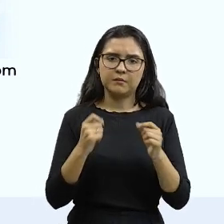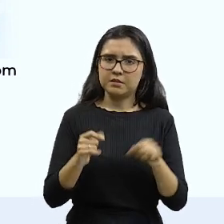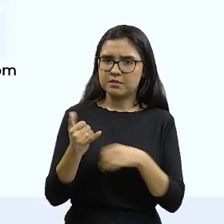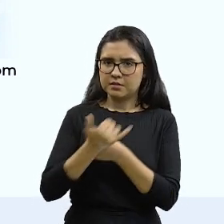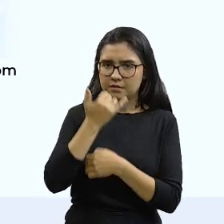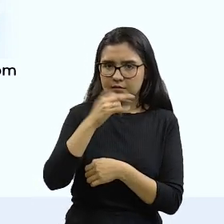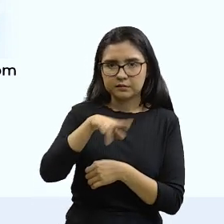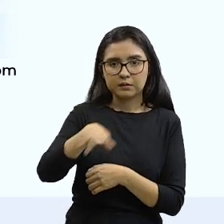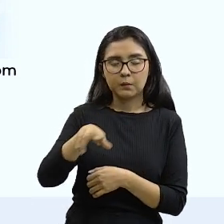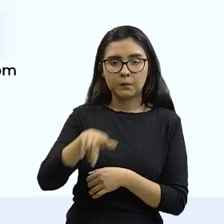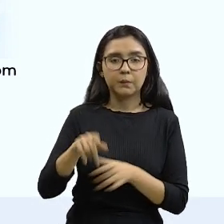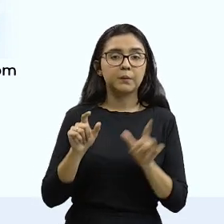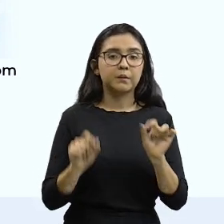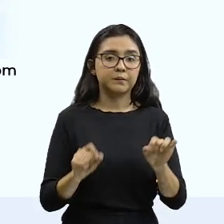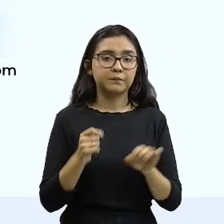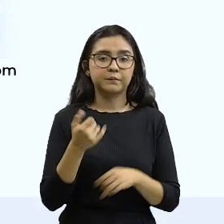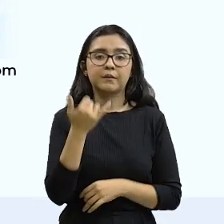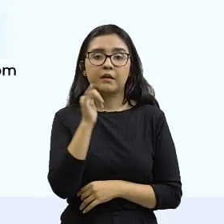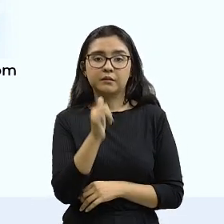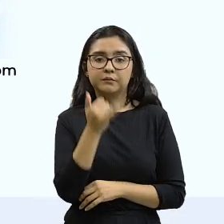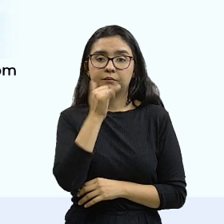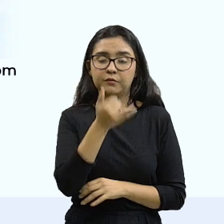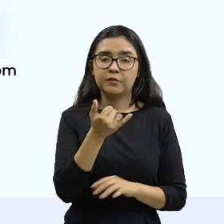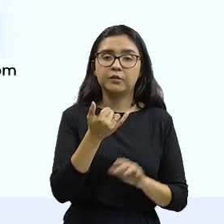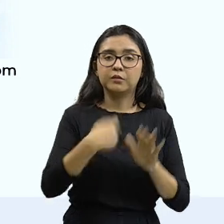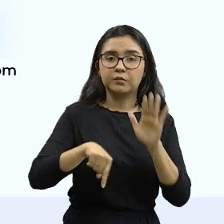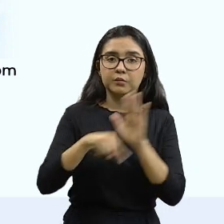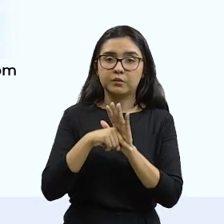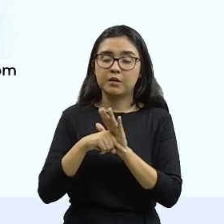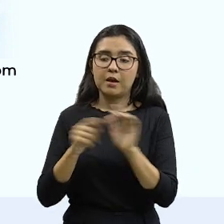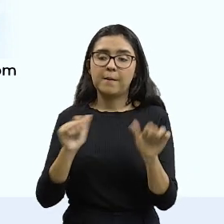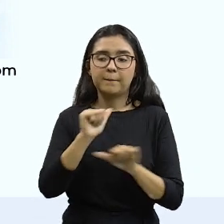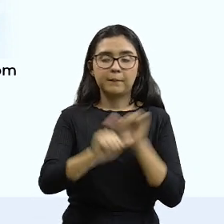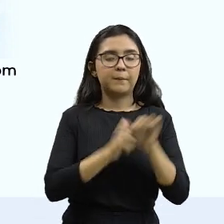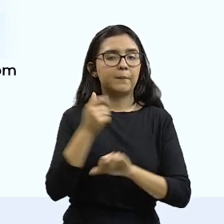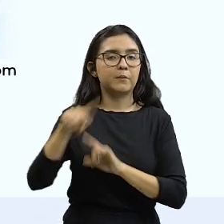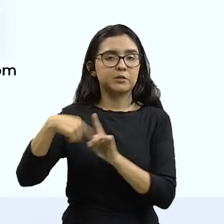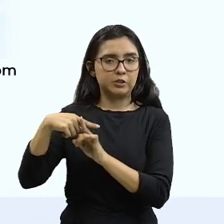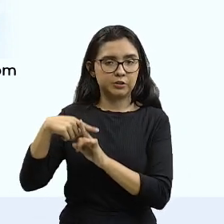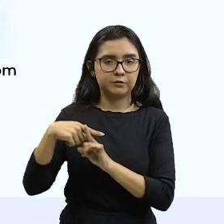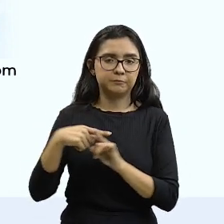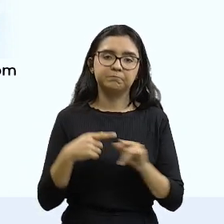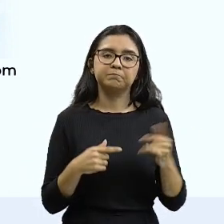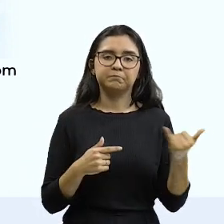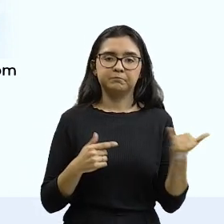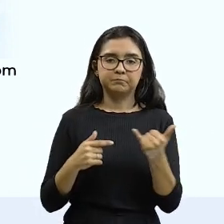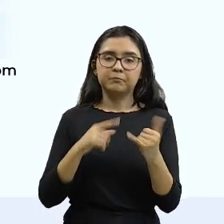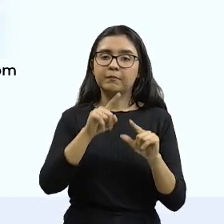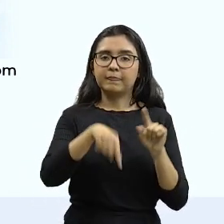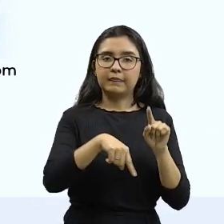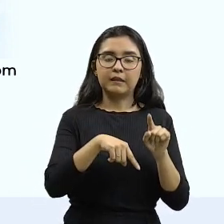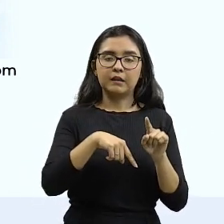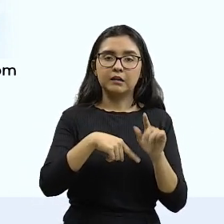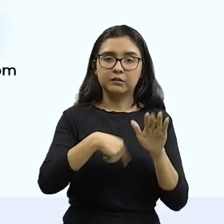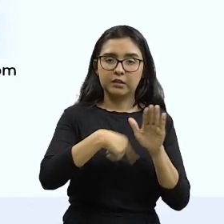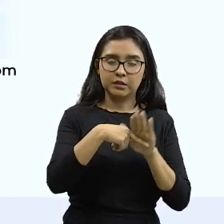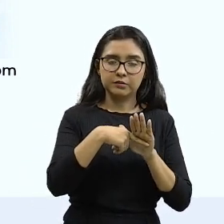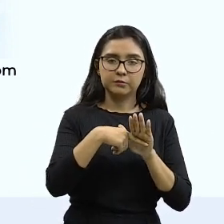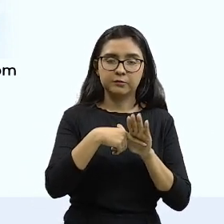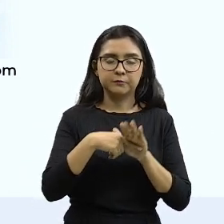minha amiga, a corrente vai do negativo para o positivo. Do negativo para o positivo.